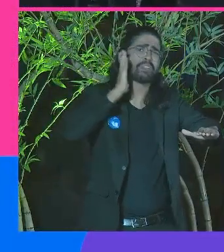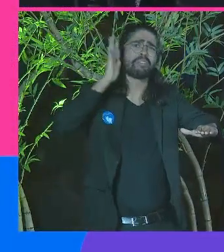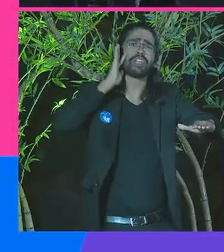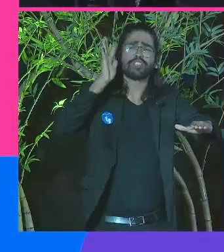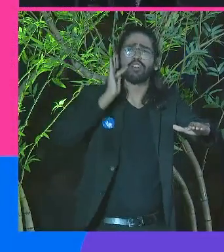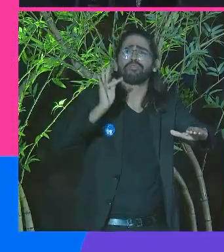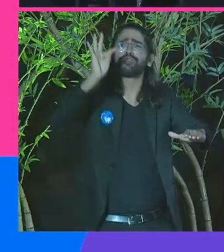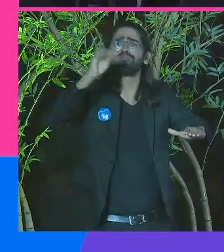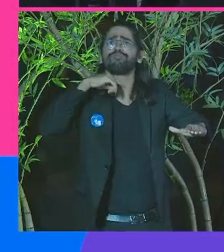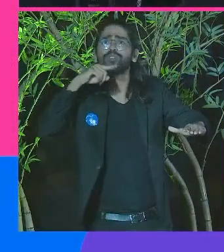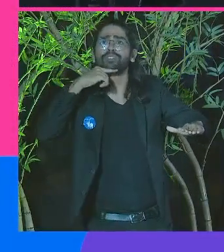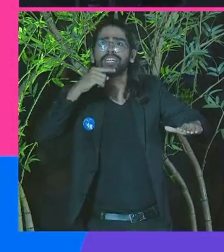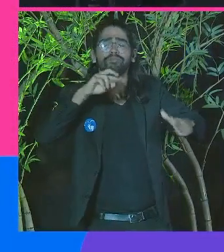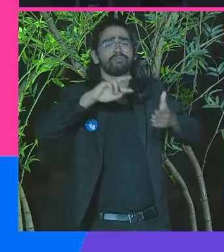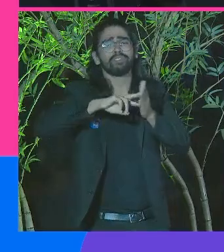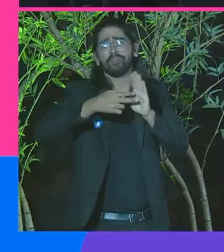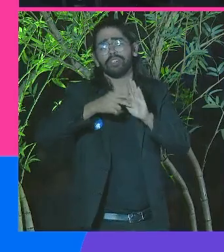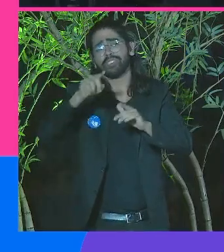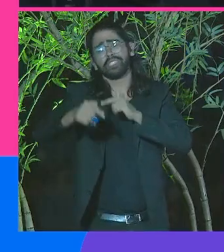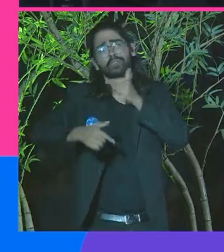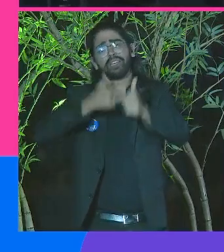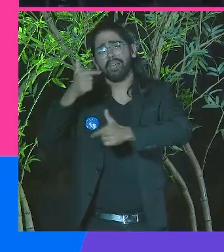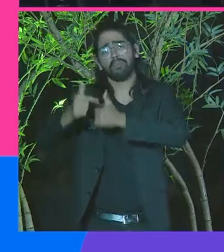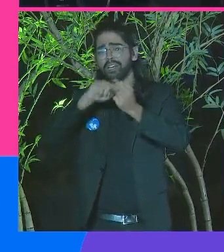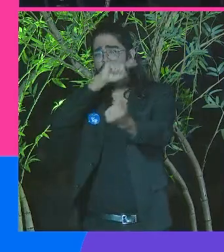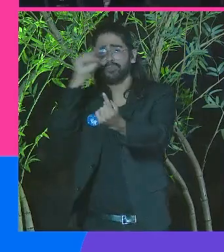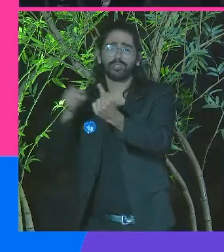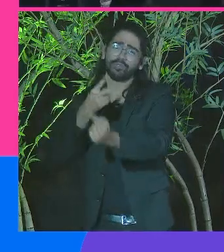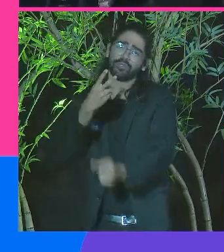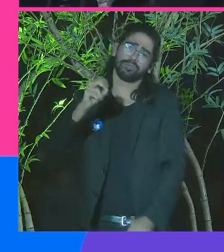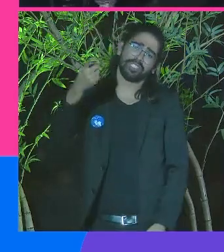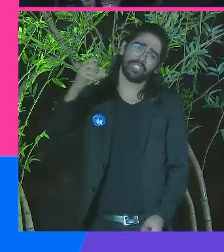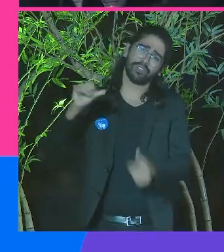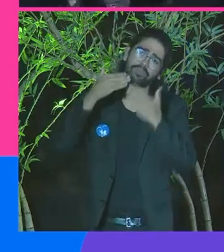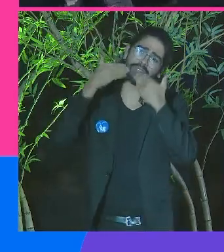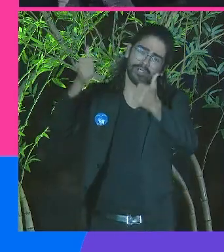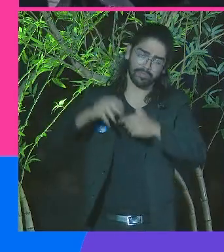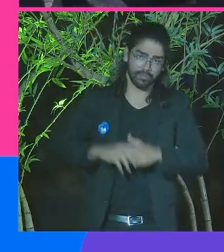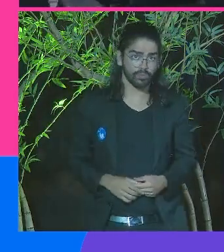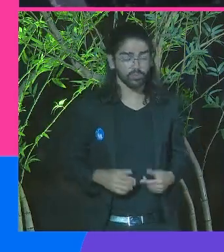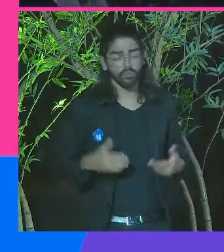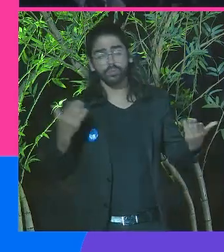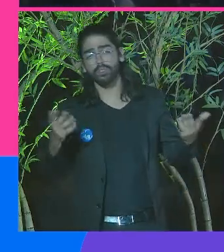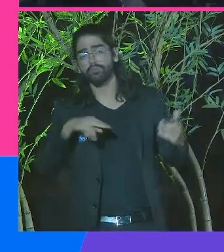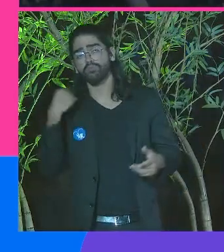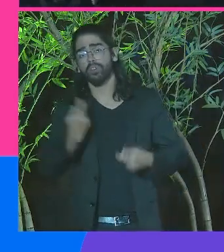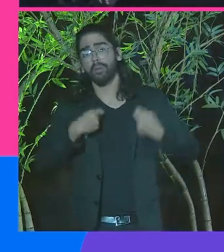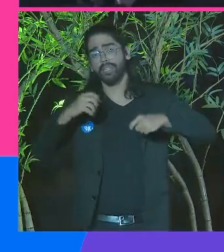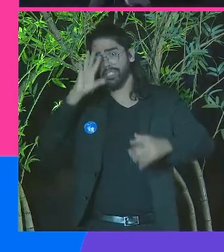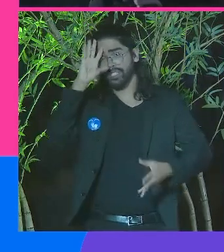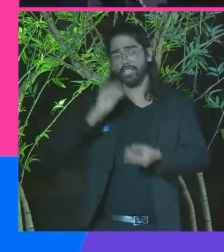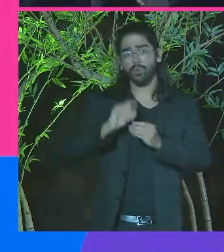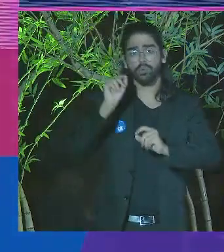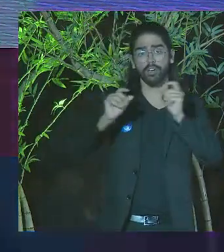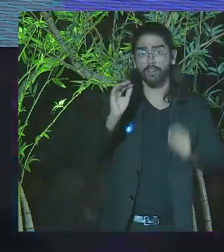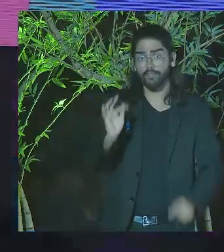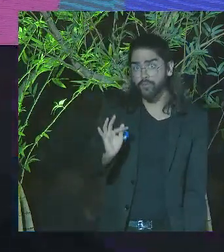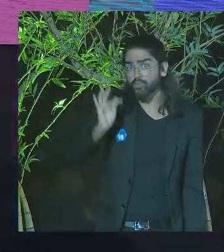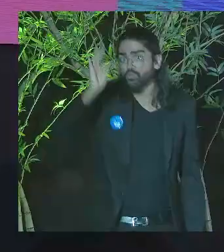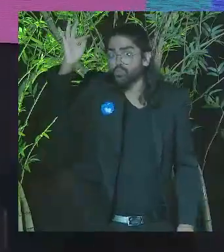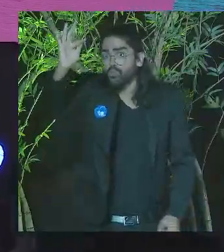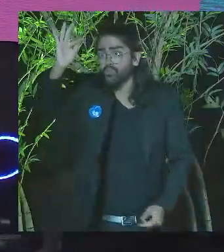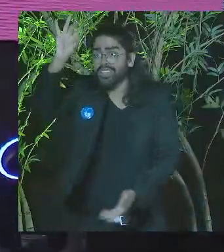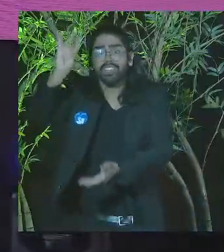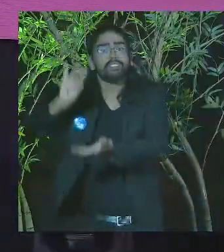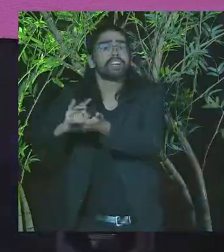não trabalha para 2019 acontecer. Então, a gente fala muito que o futuro é o presente, aquilo que você faz agora, mas